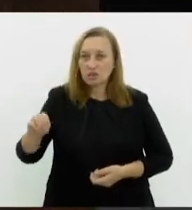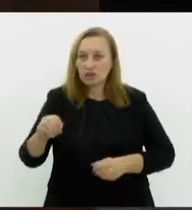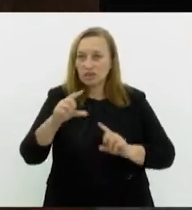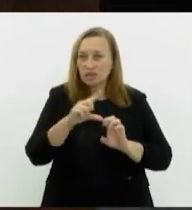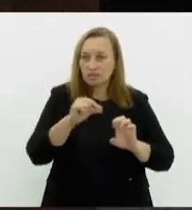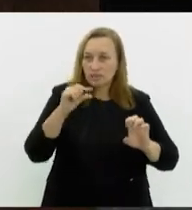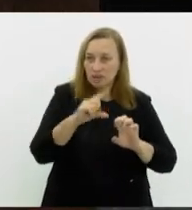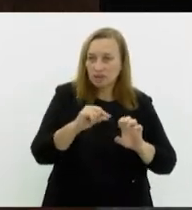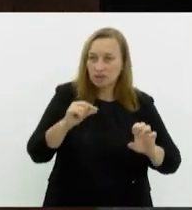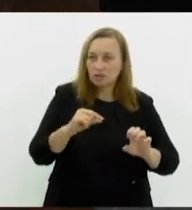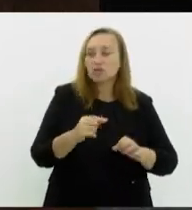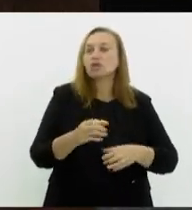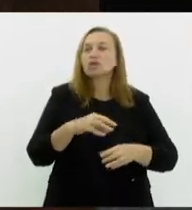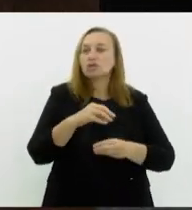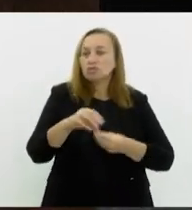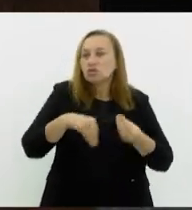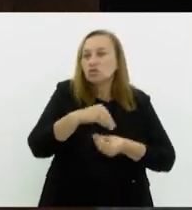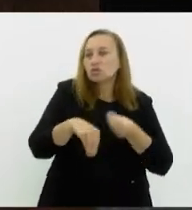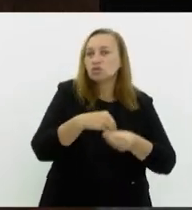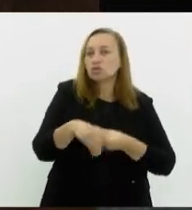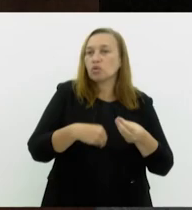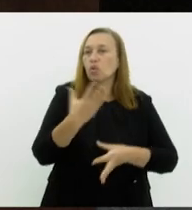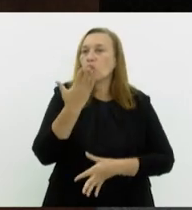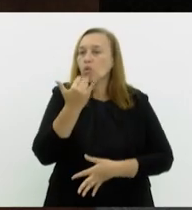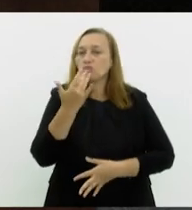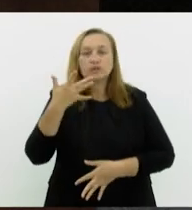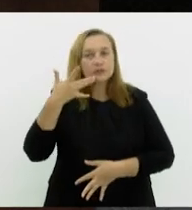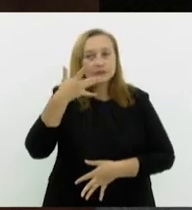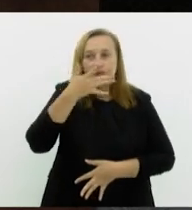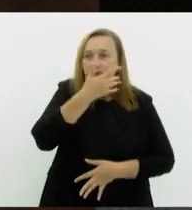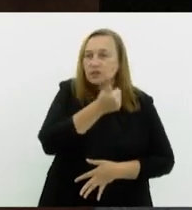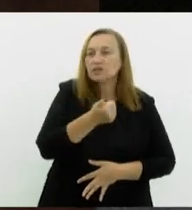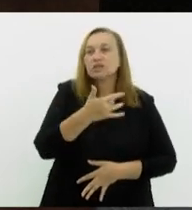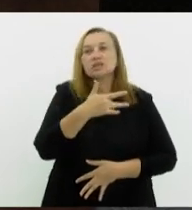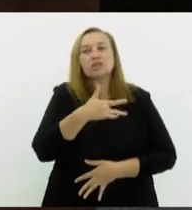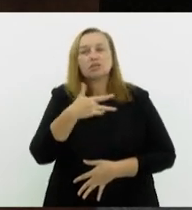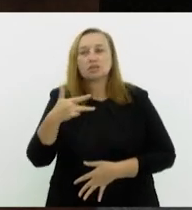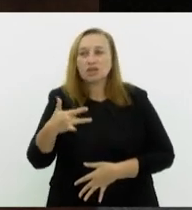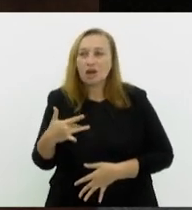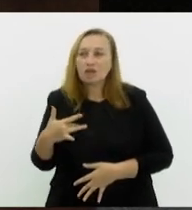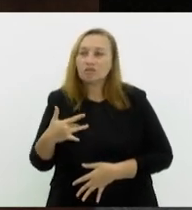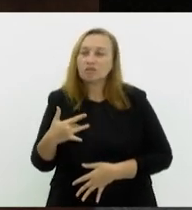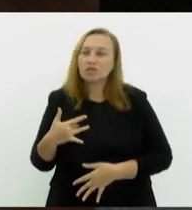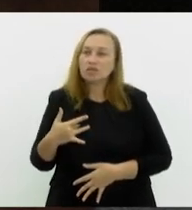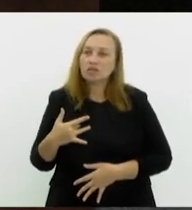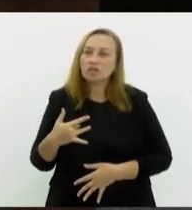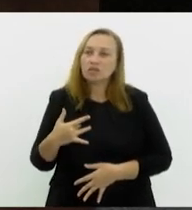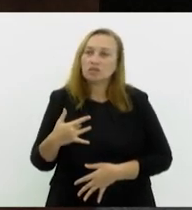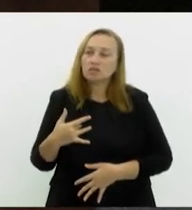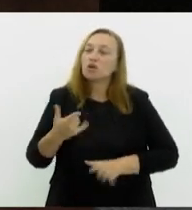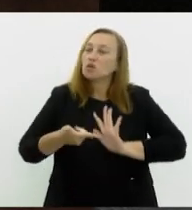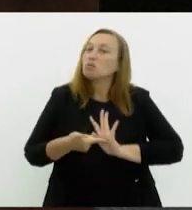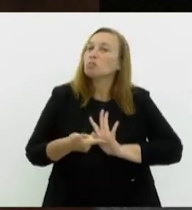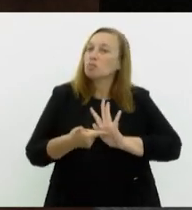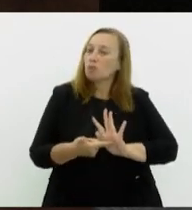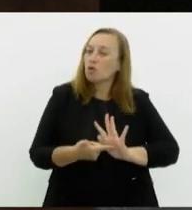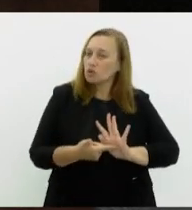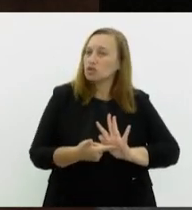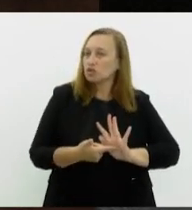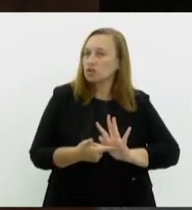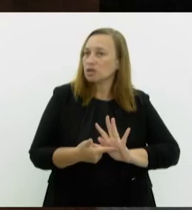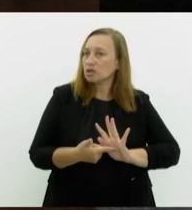empreendimentos envolvidos, não é? Uma comida gostosa, saborosa, que revela muito, não